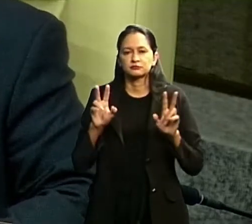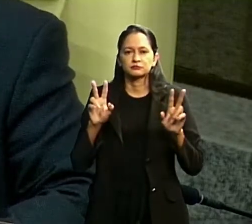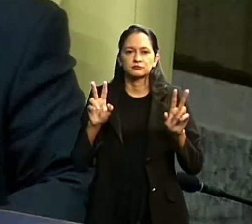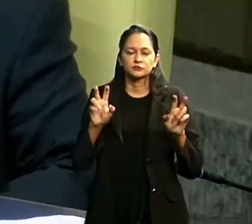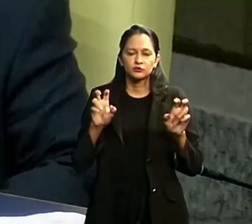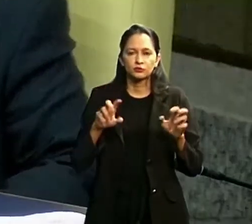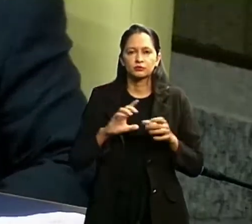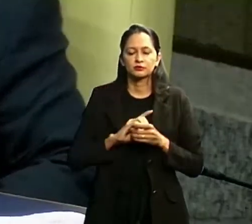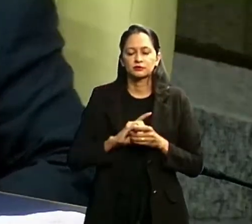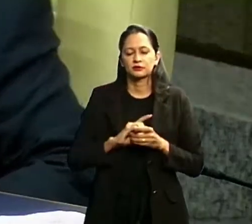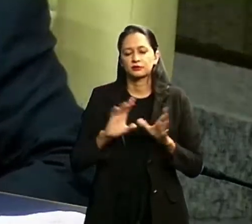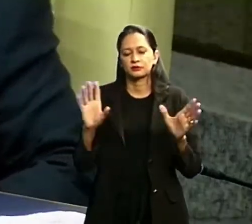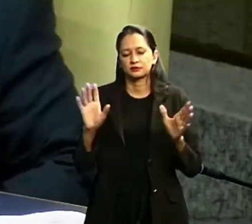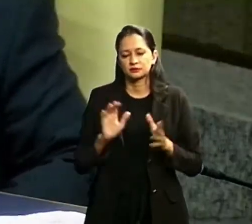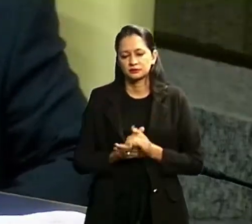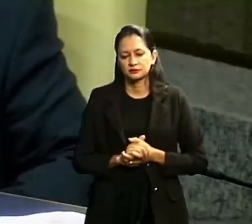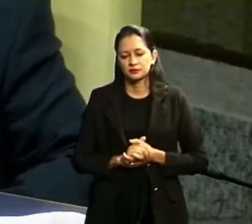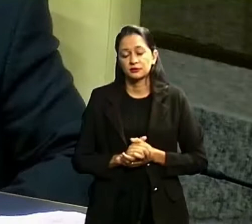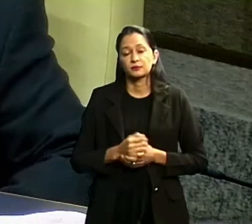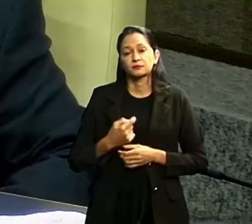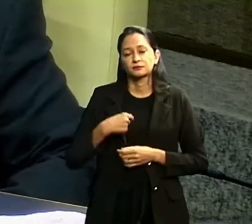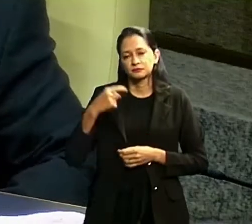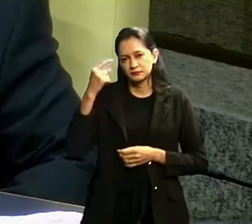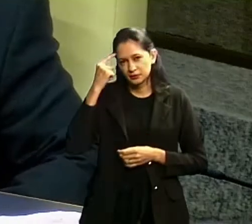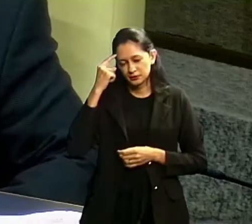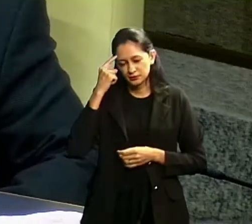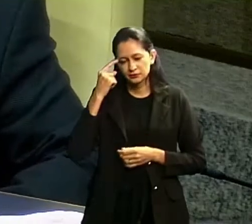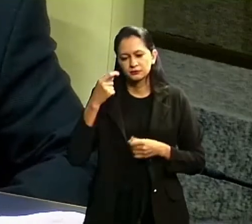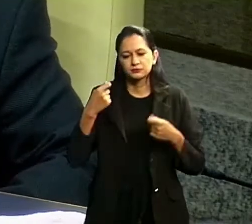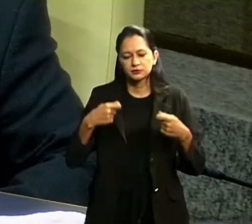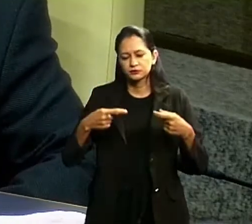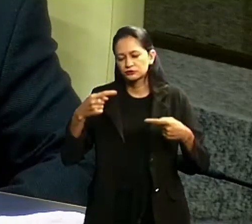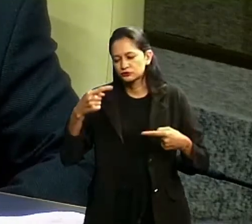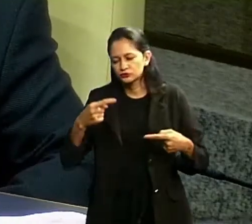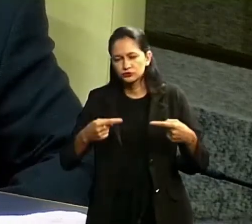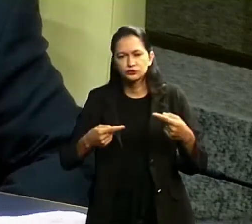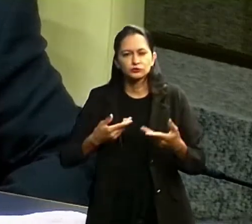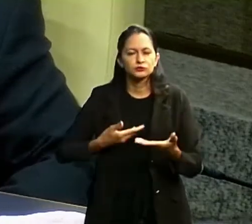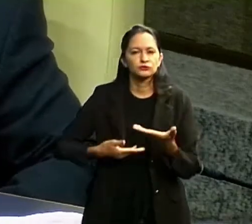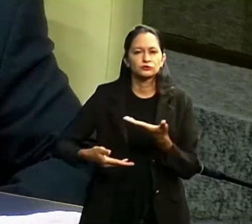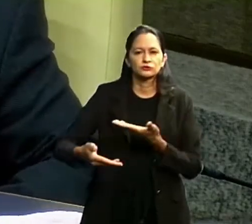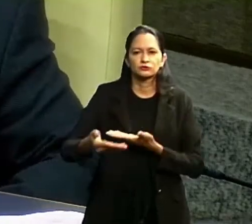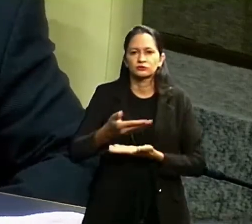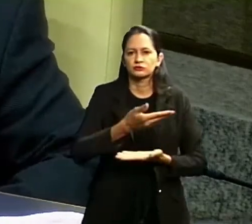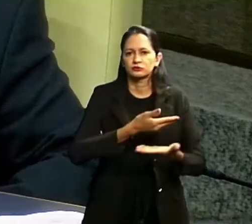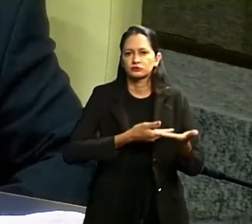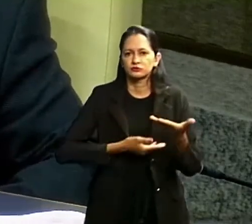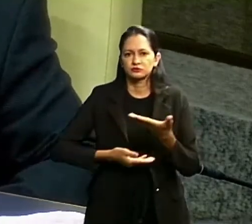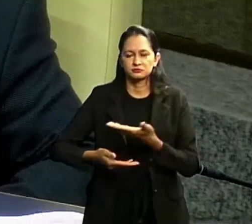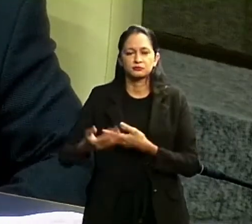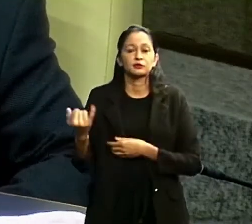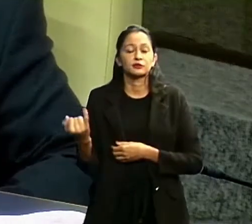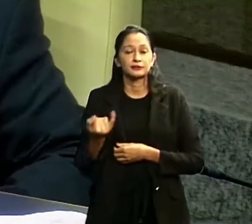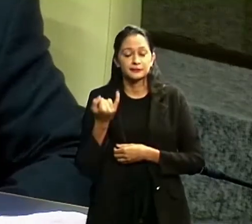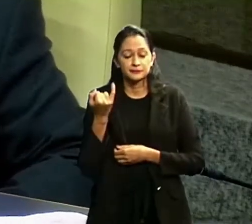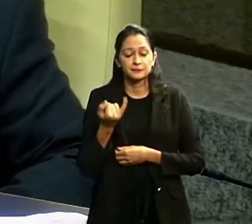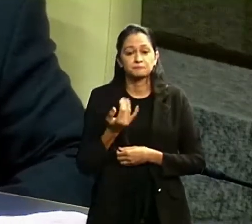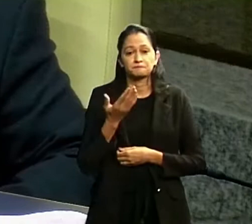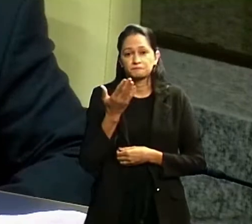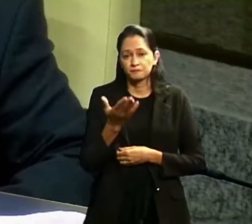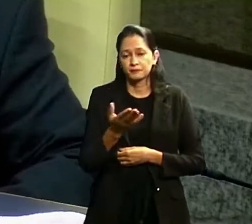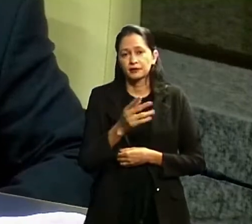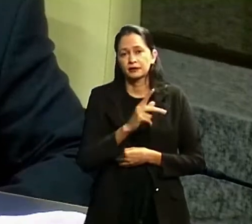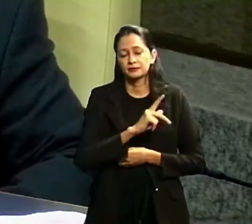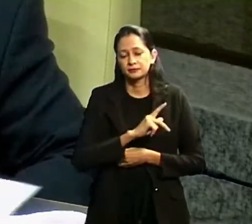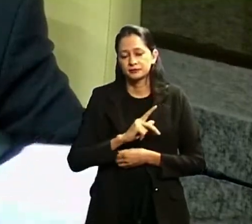democrático. Eu acho que na democracia nós temos que conversar com todos. Isso é importante. E o